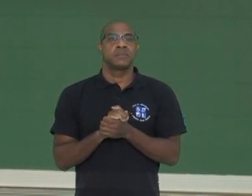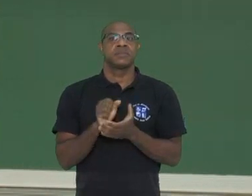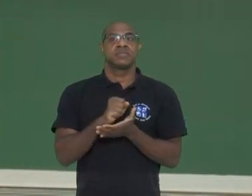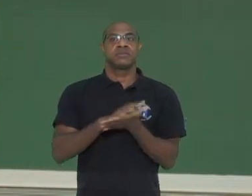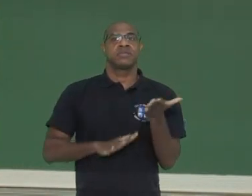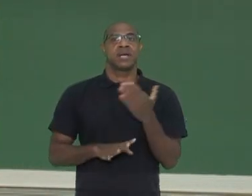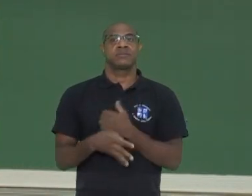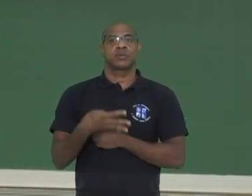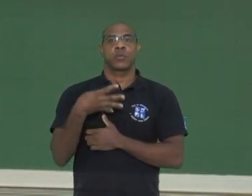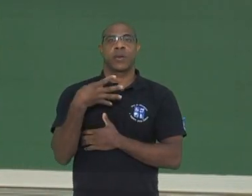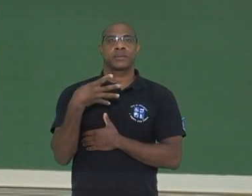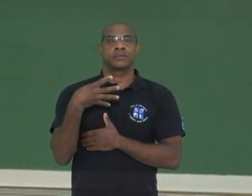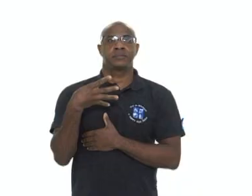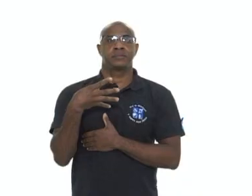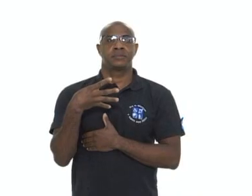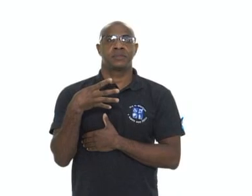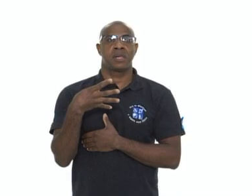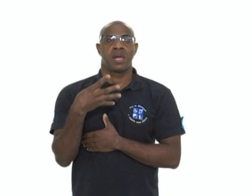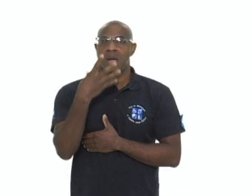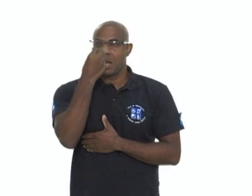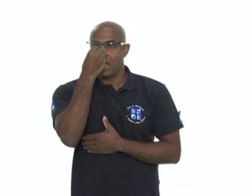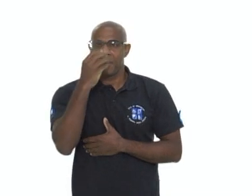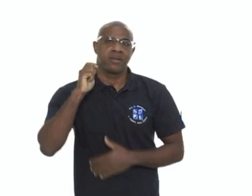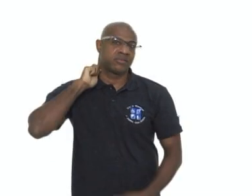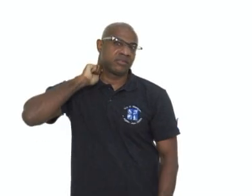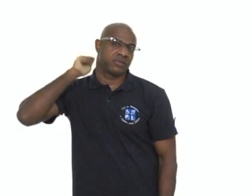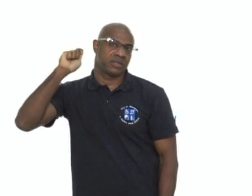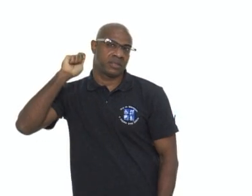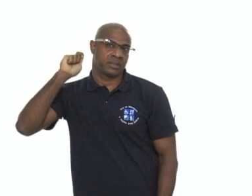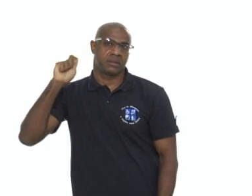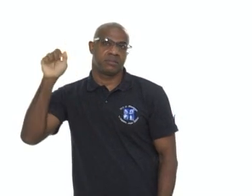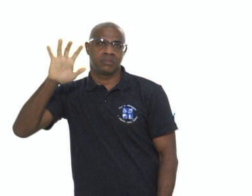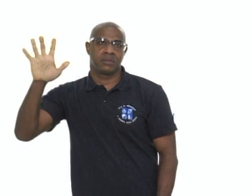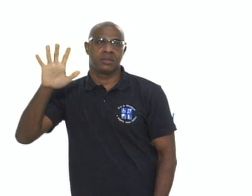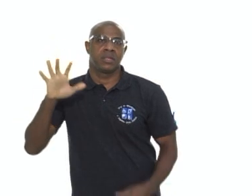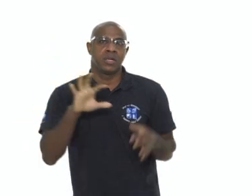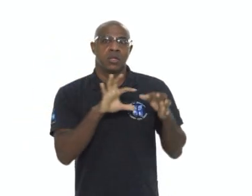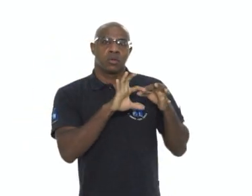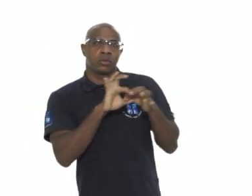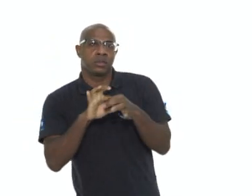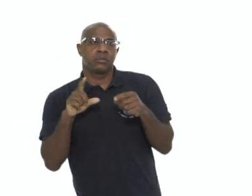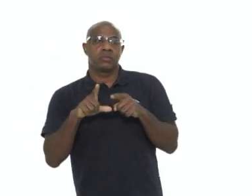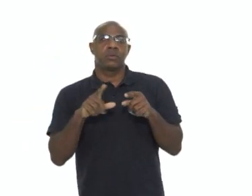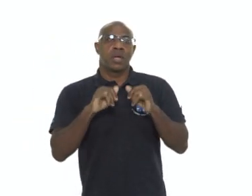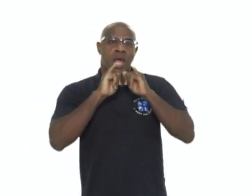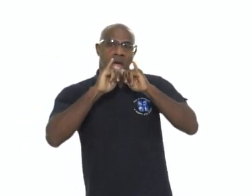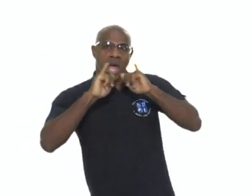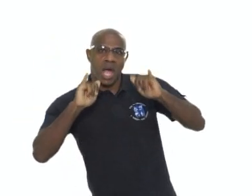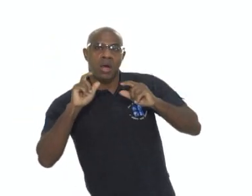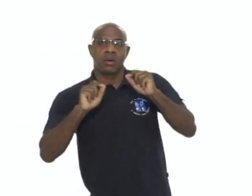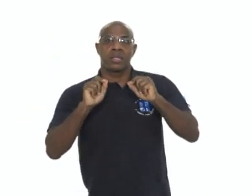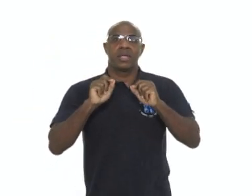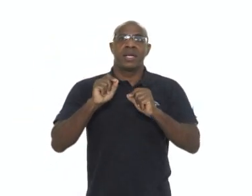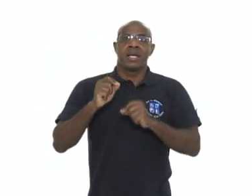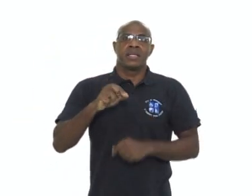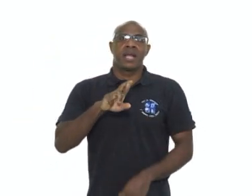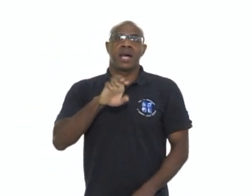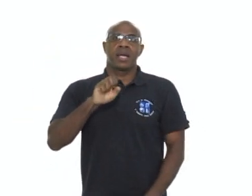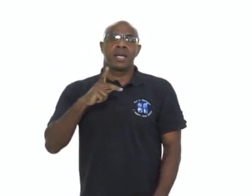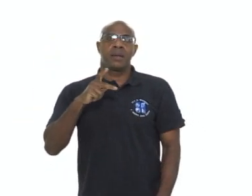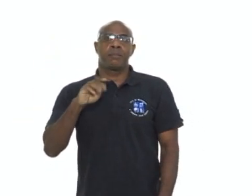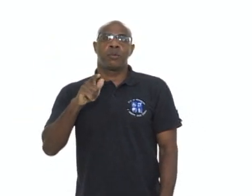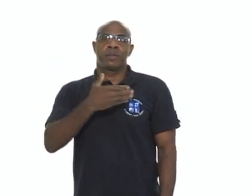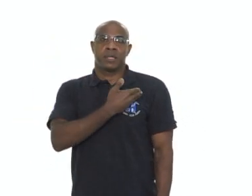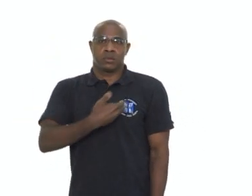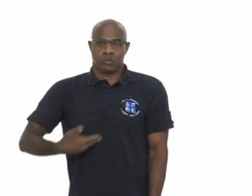Atividade 4. A imagem de Tiradentes, no contexto da proclamação da República, procurou associá-lo